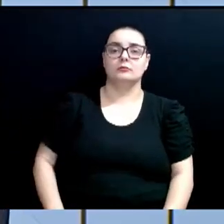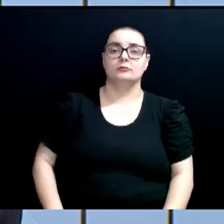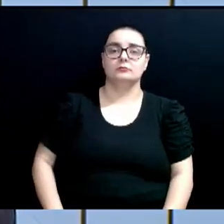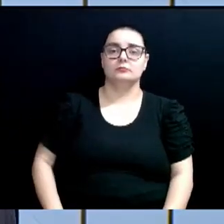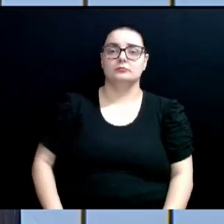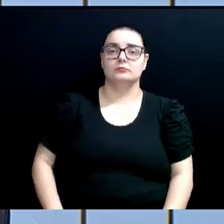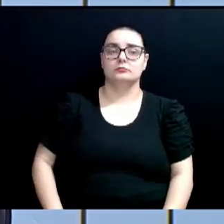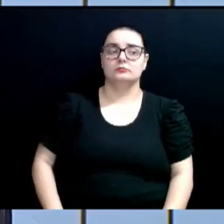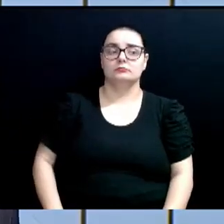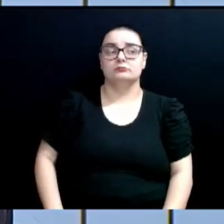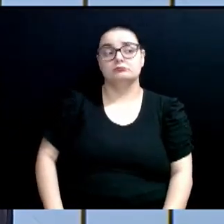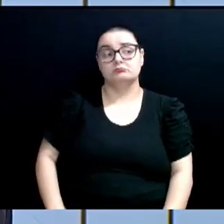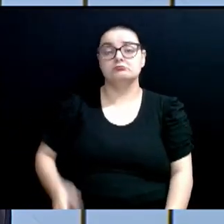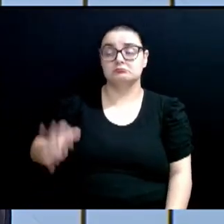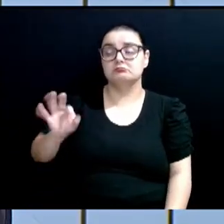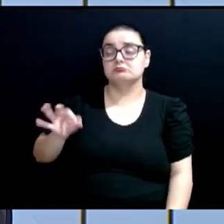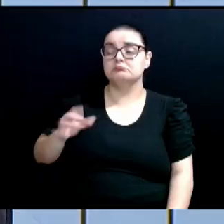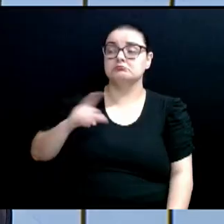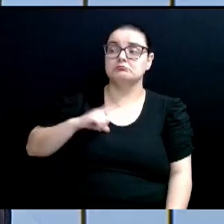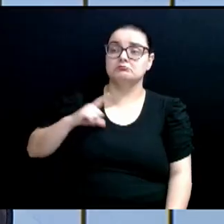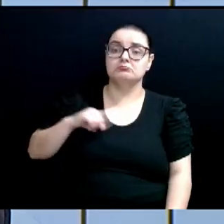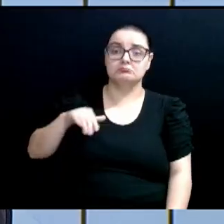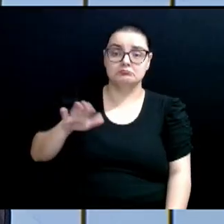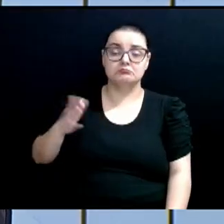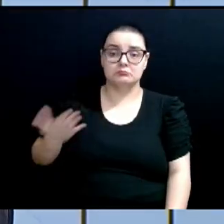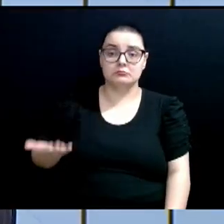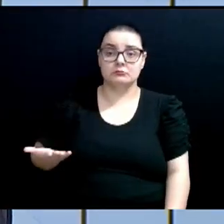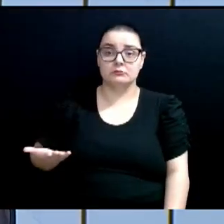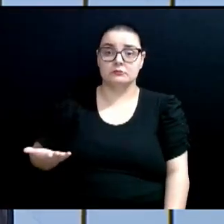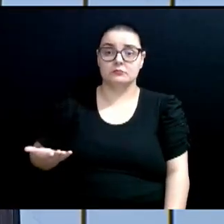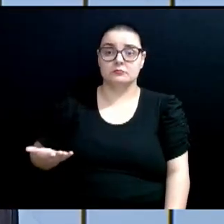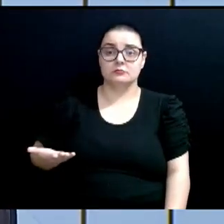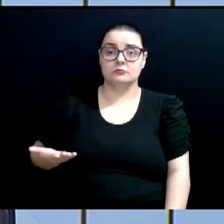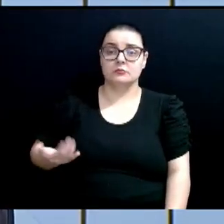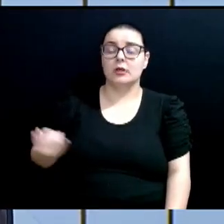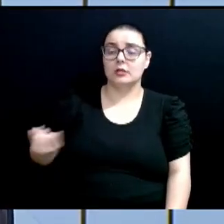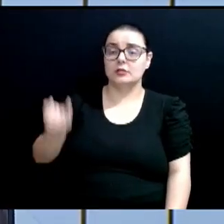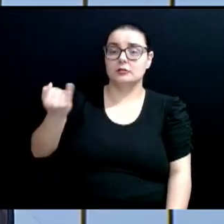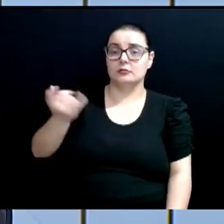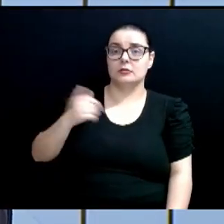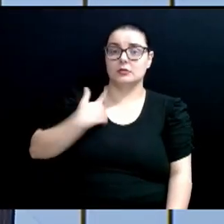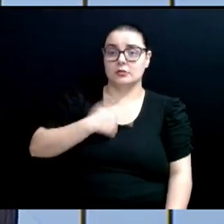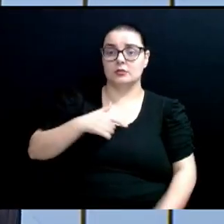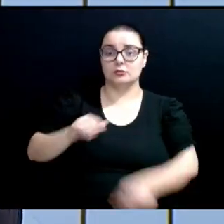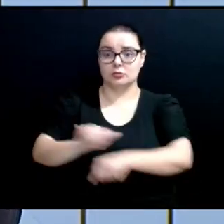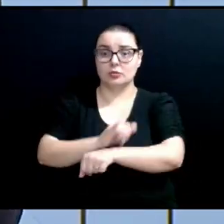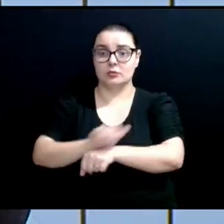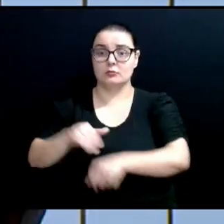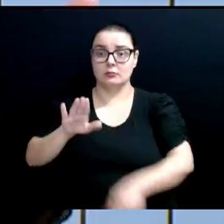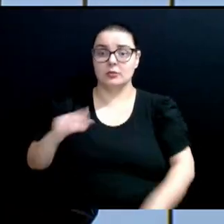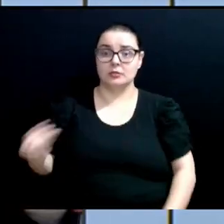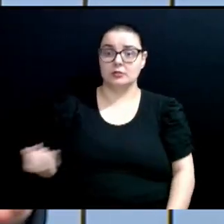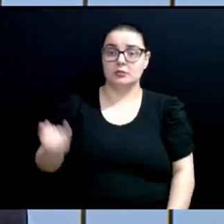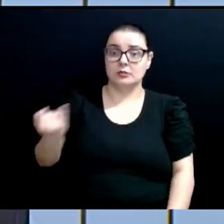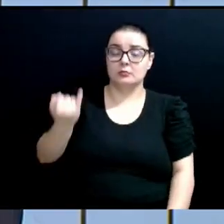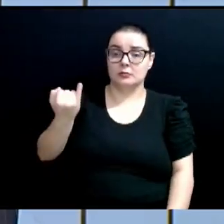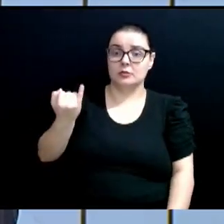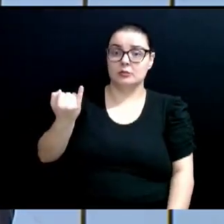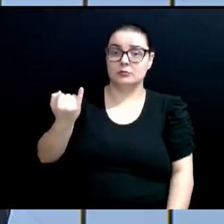certamente é o que temos de mais importante, a nossa ferramenta mais importante